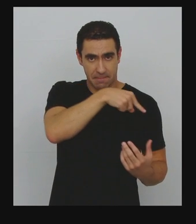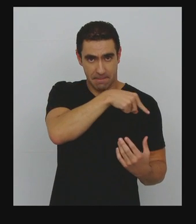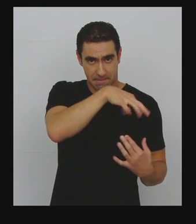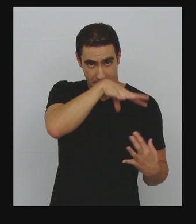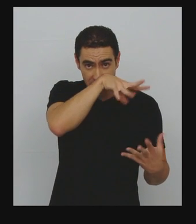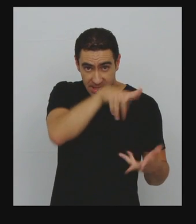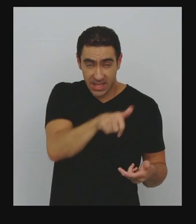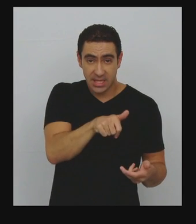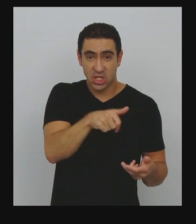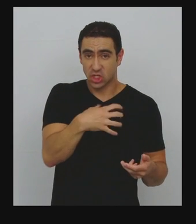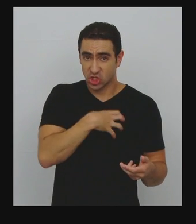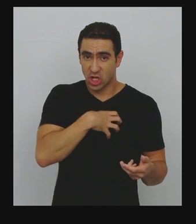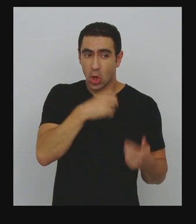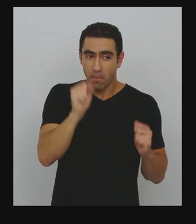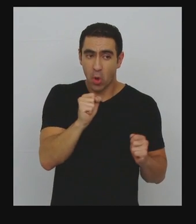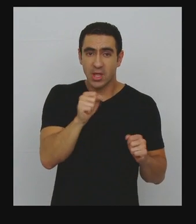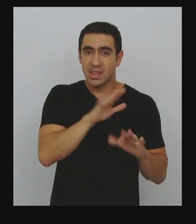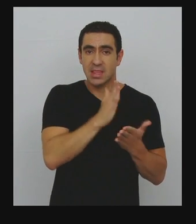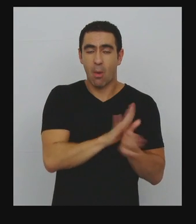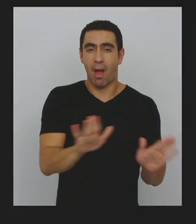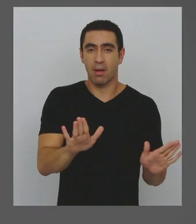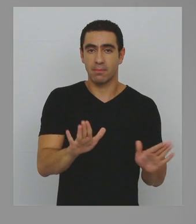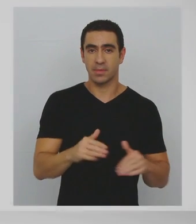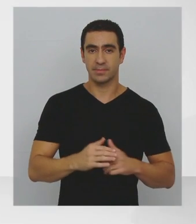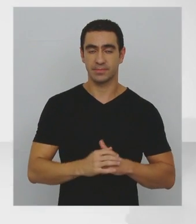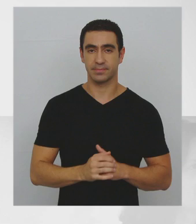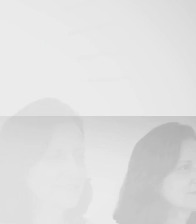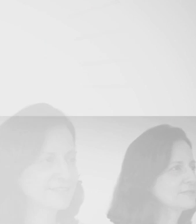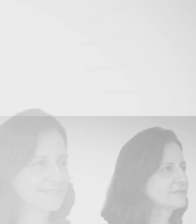de uma forma sustentável?